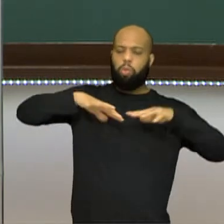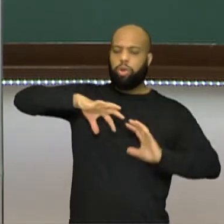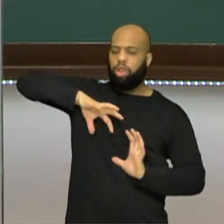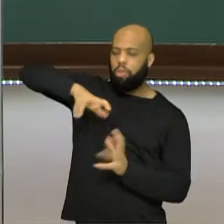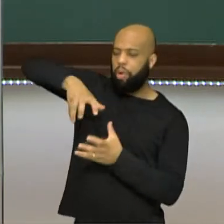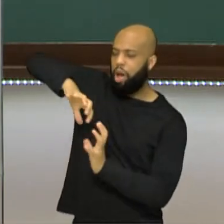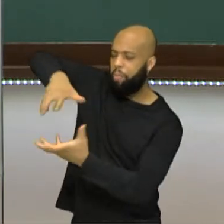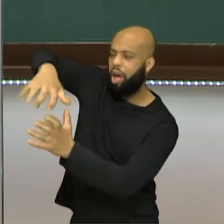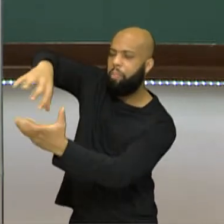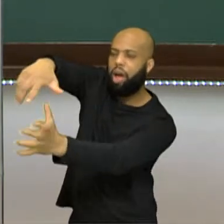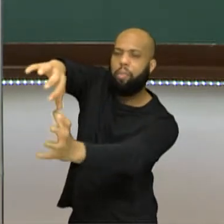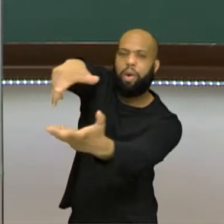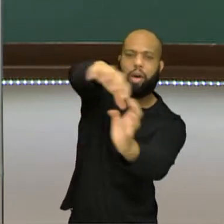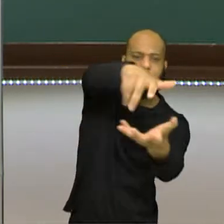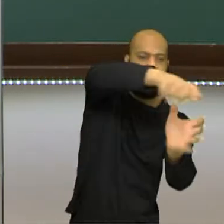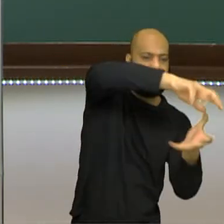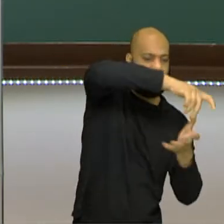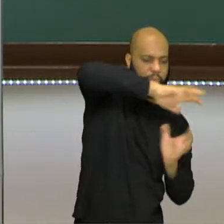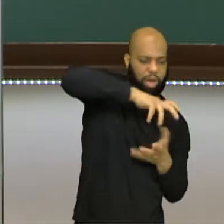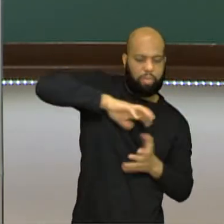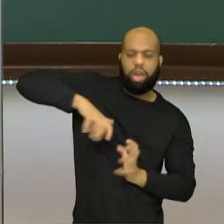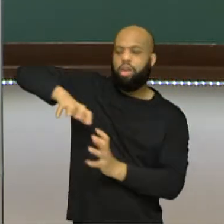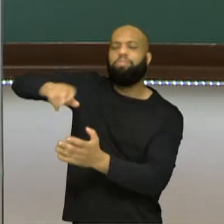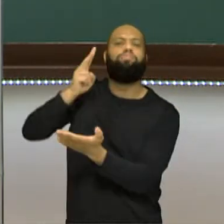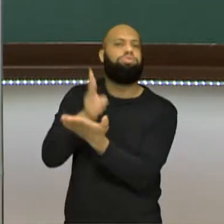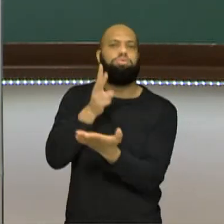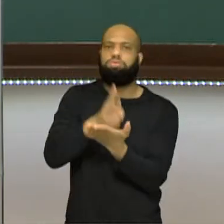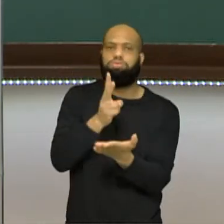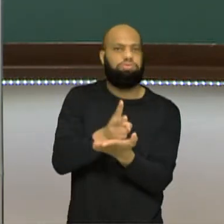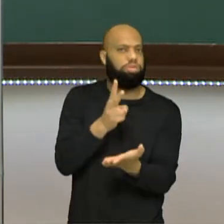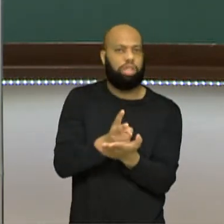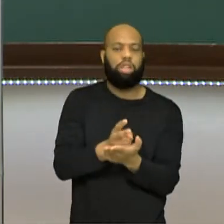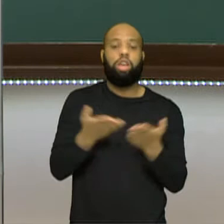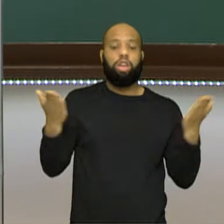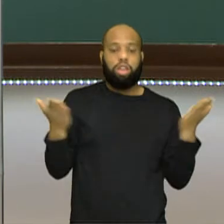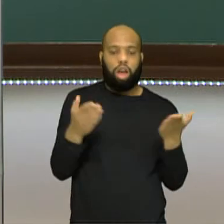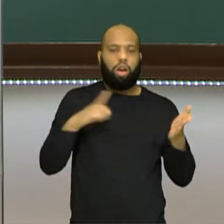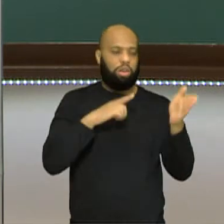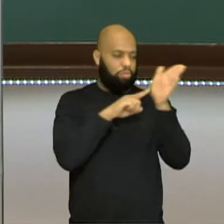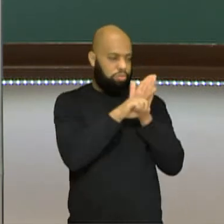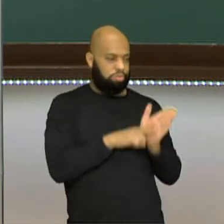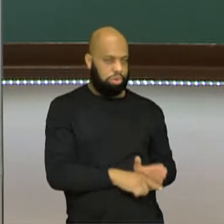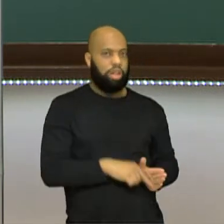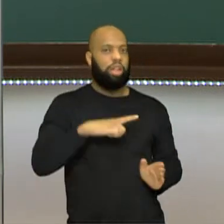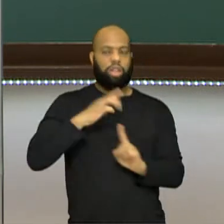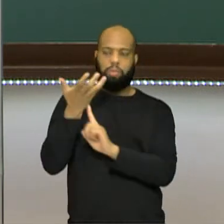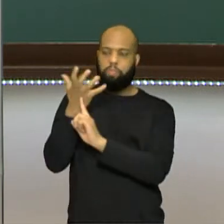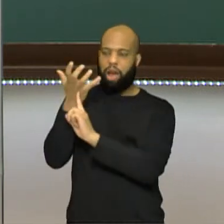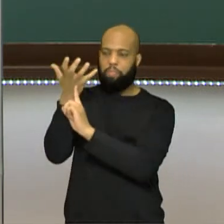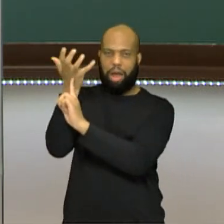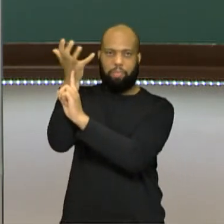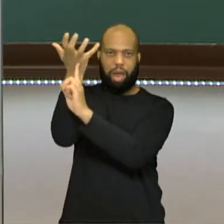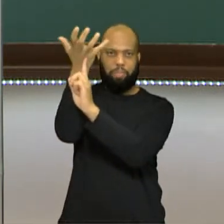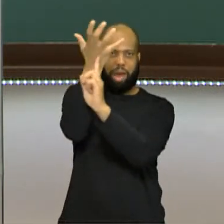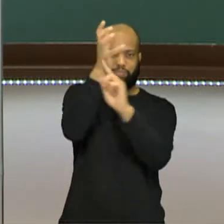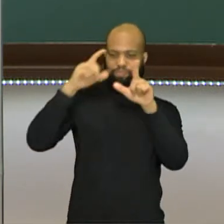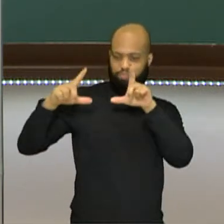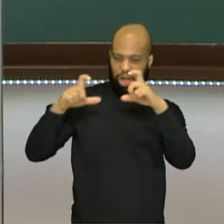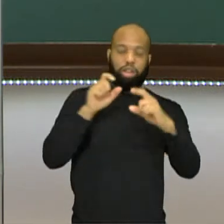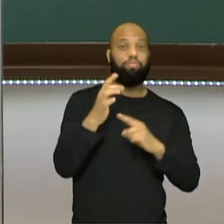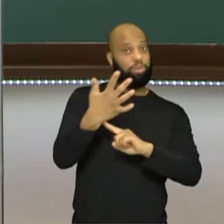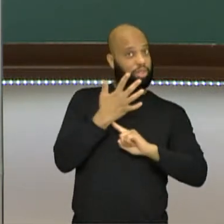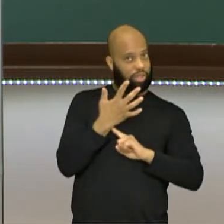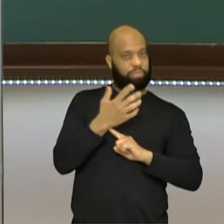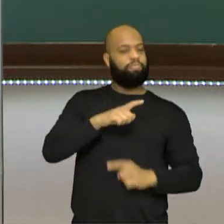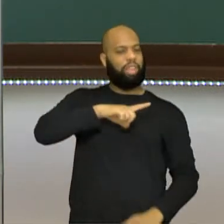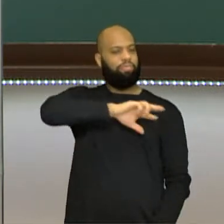e perpétuo. Ou seja, hoje nós temos pesquisas mais precisas, nós temos satélites, nós temos várias informações,